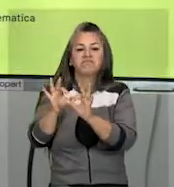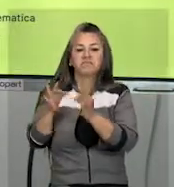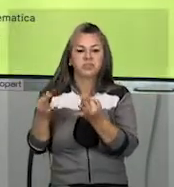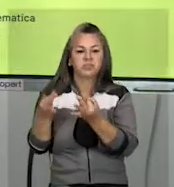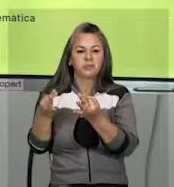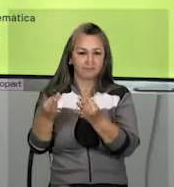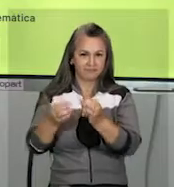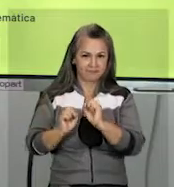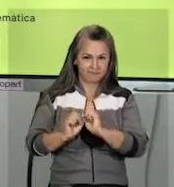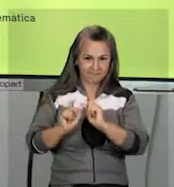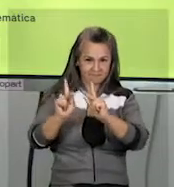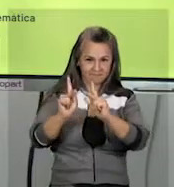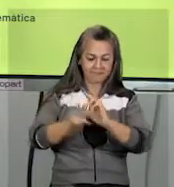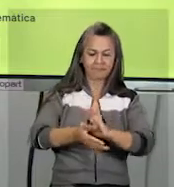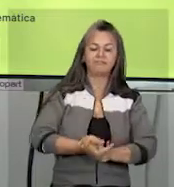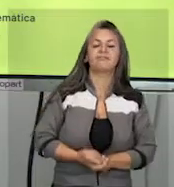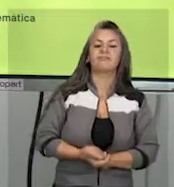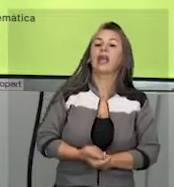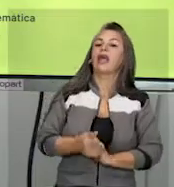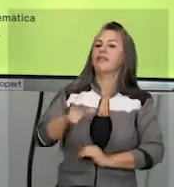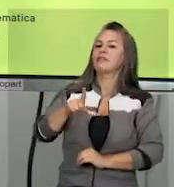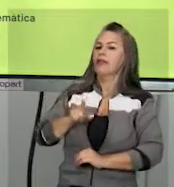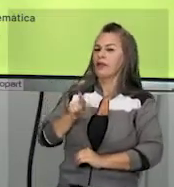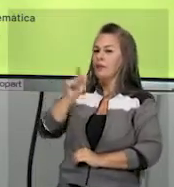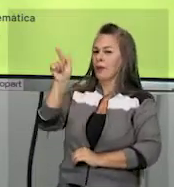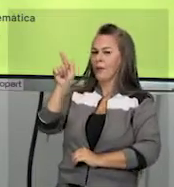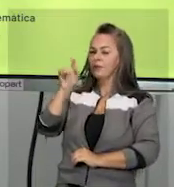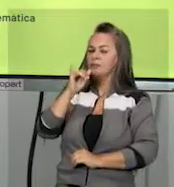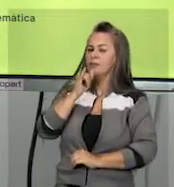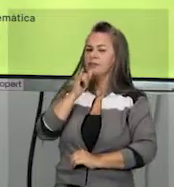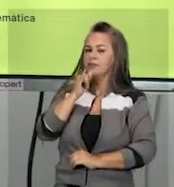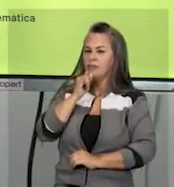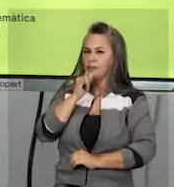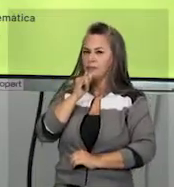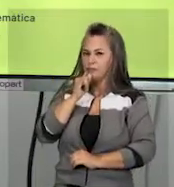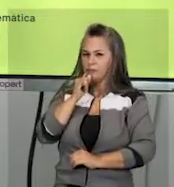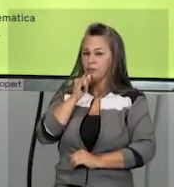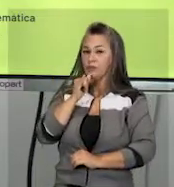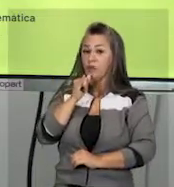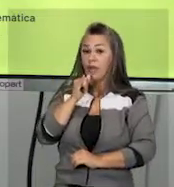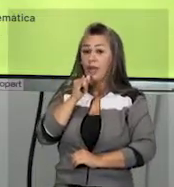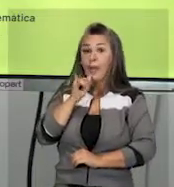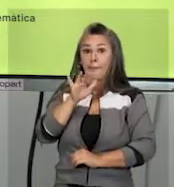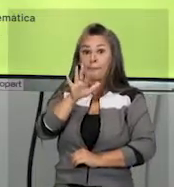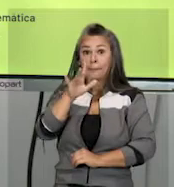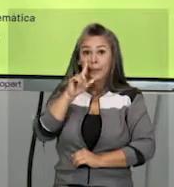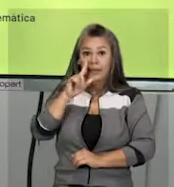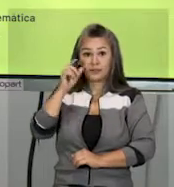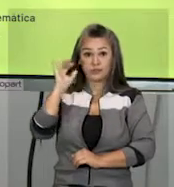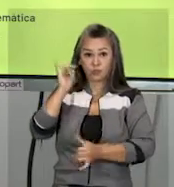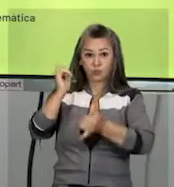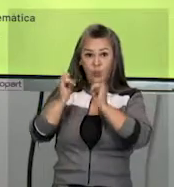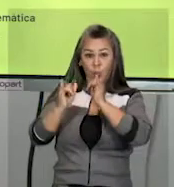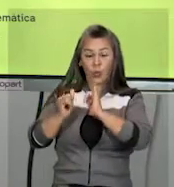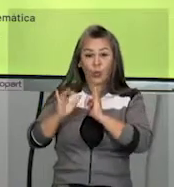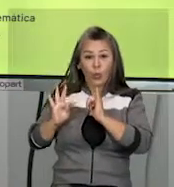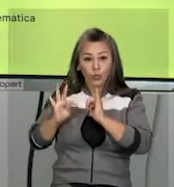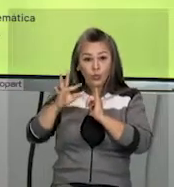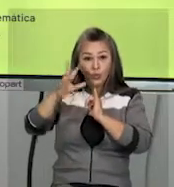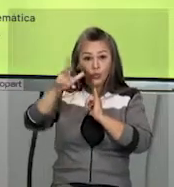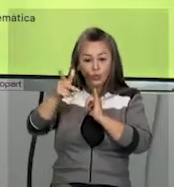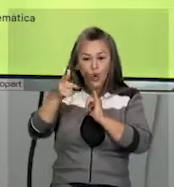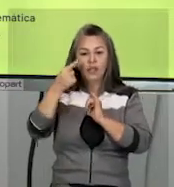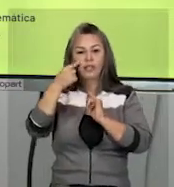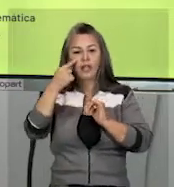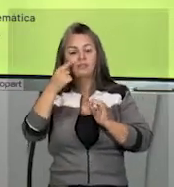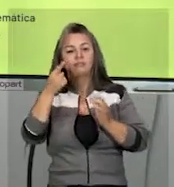Outros exemplos também de textos dramáticos. Tudo isso foi contemplado por Aristóteles em seu livro Arte Retórica e Arte Poética, porque foi